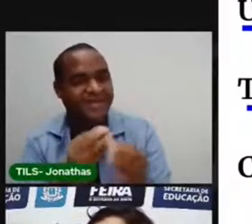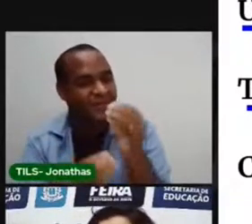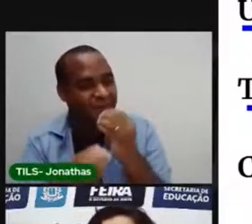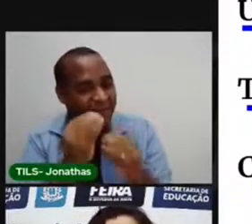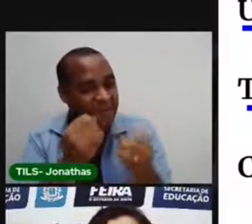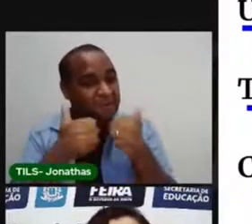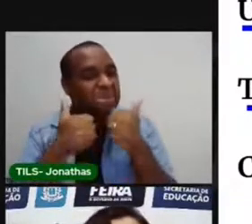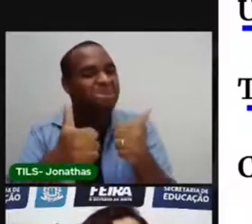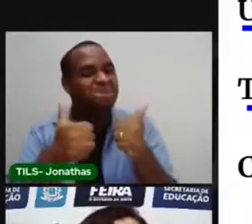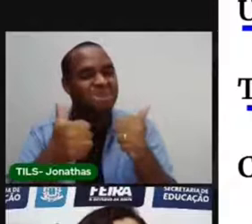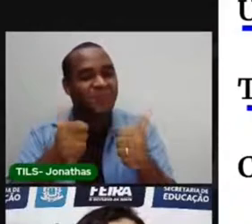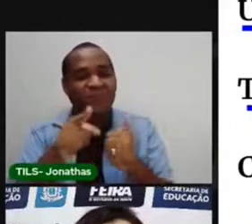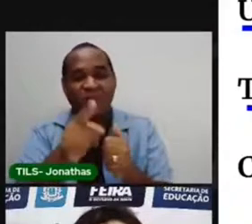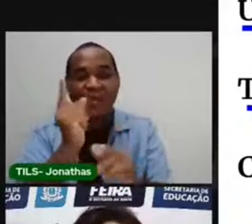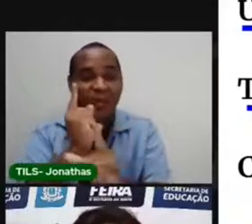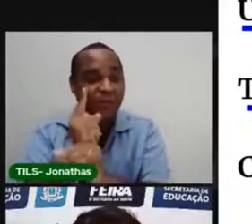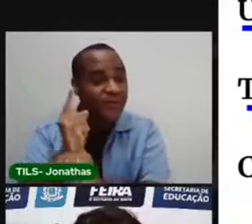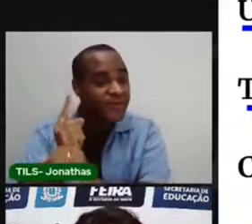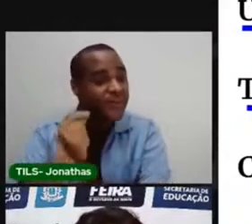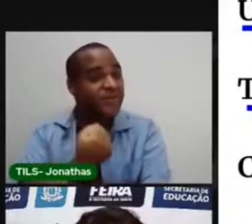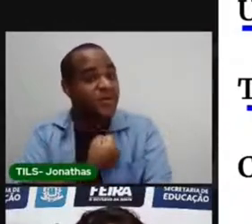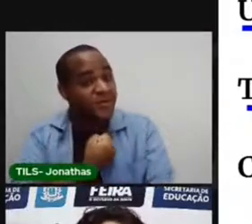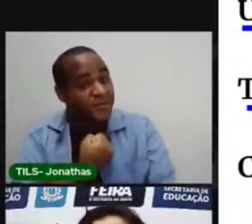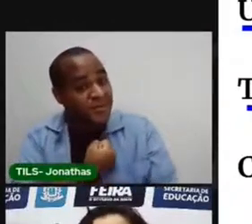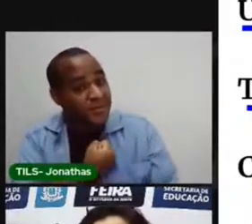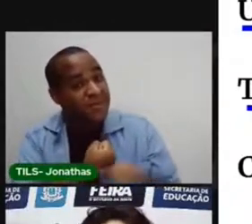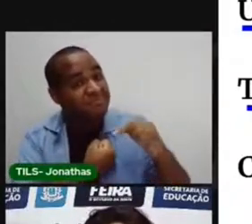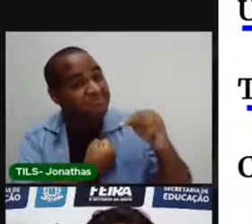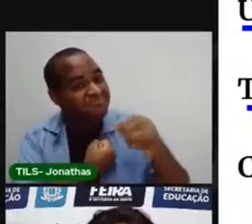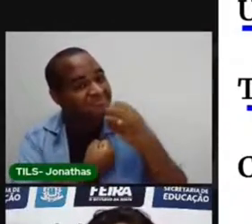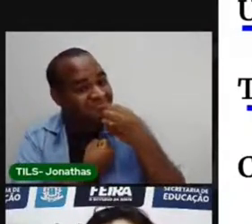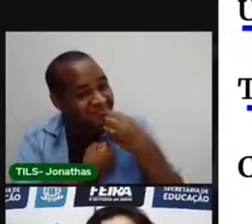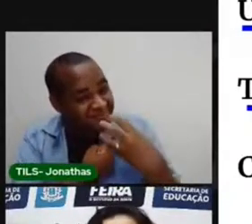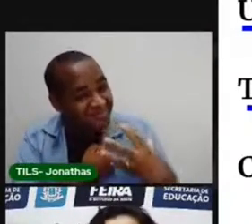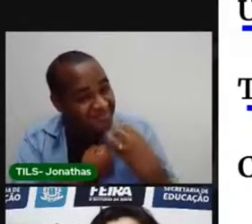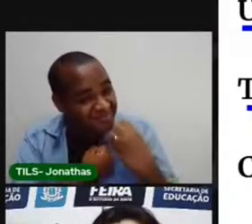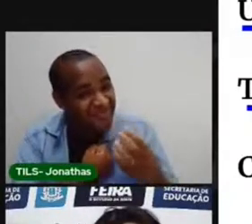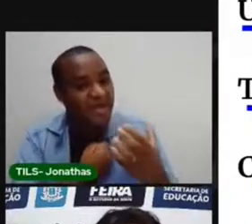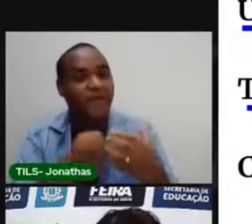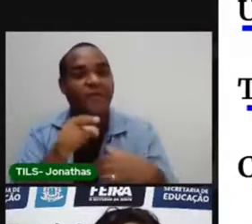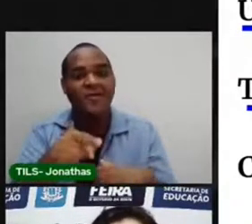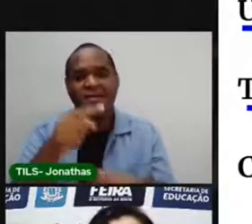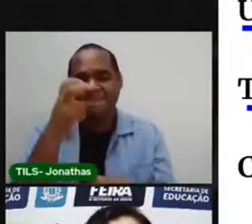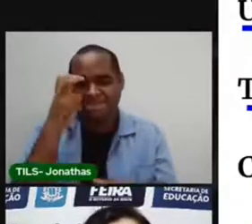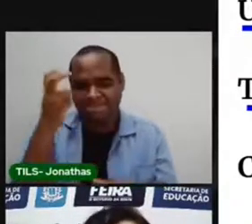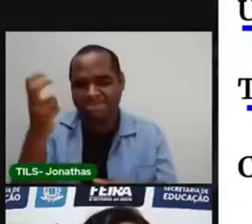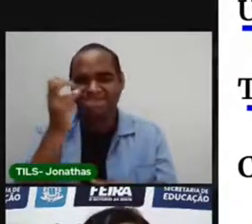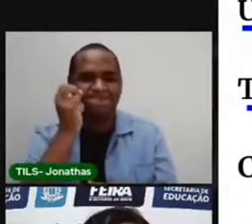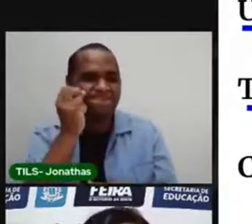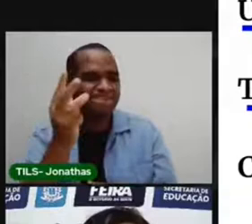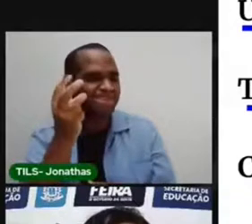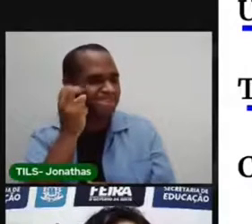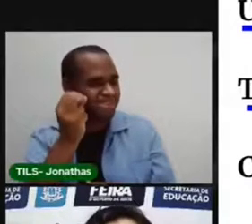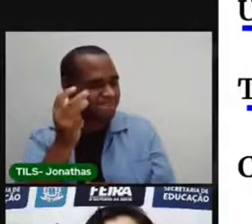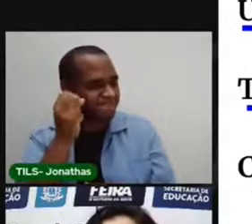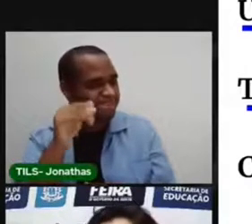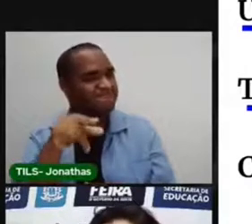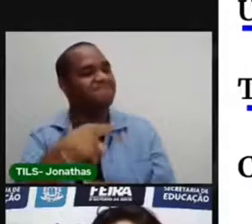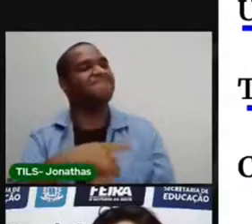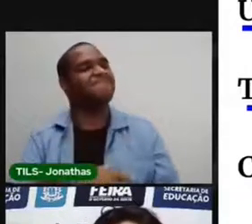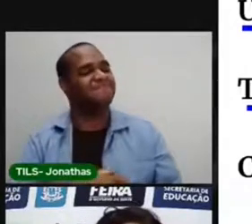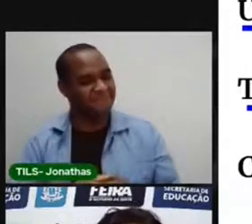alimentos, você achou o nome dos números. Tá vendo como você é bem esperto, bem